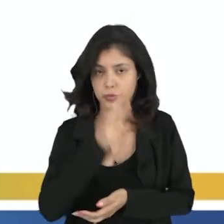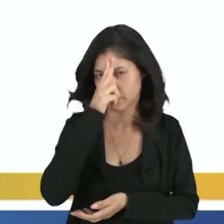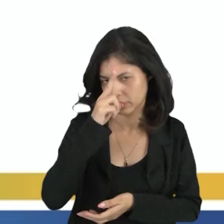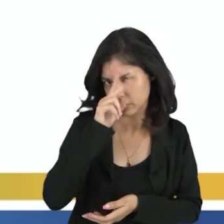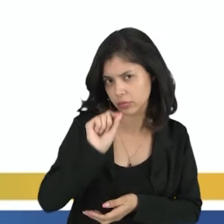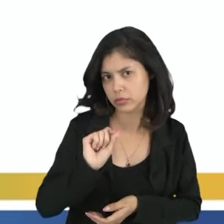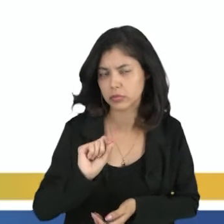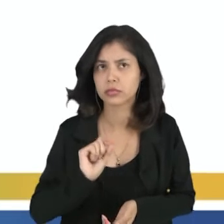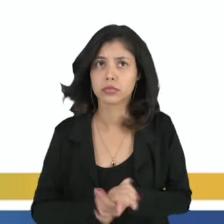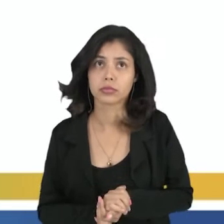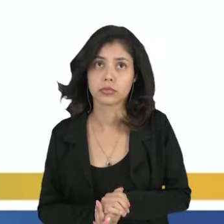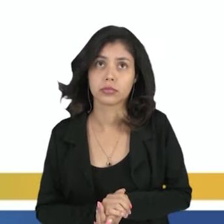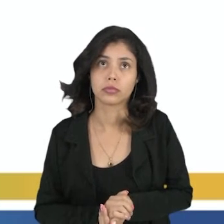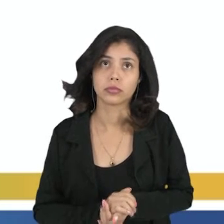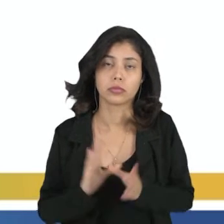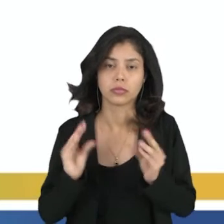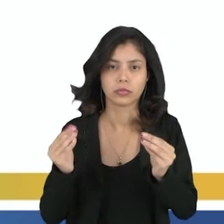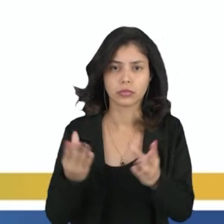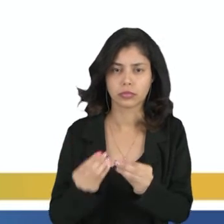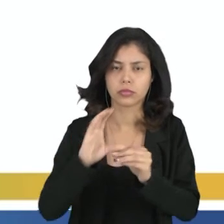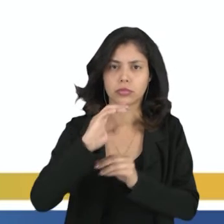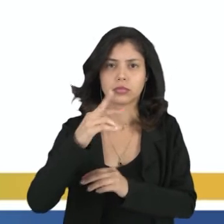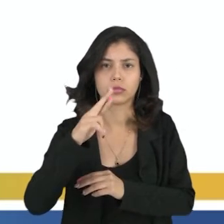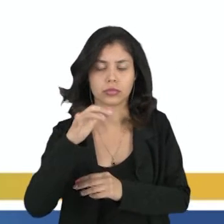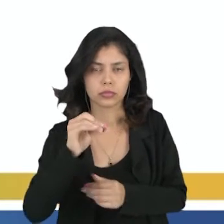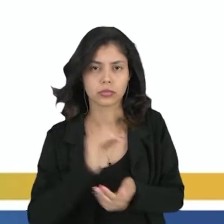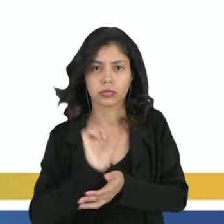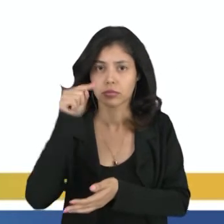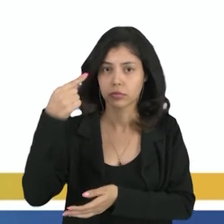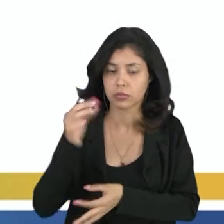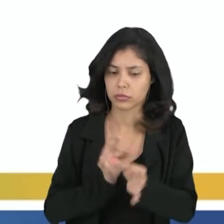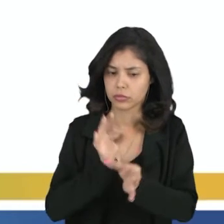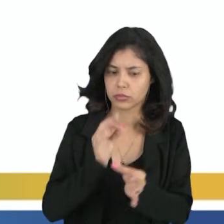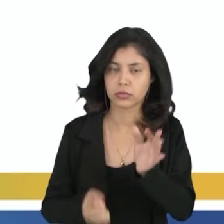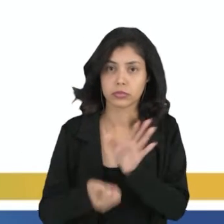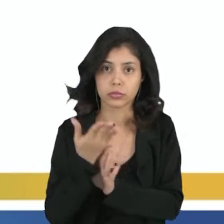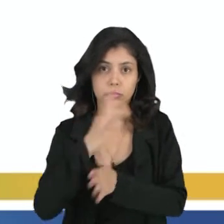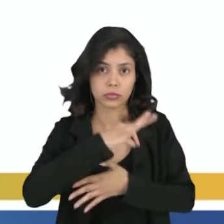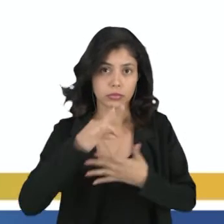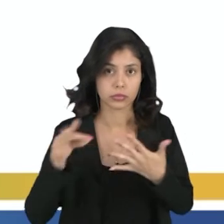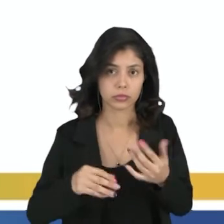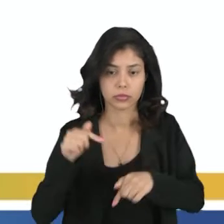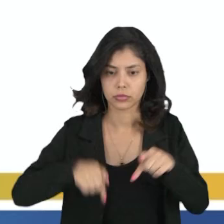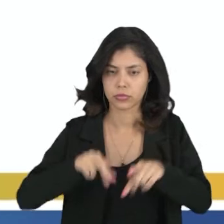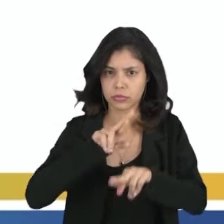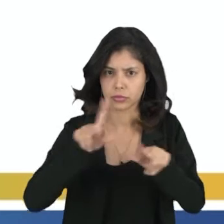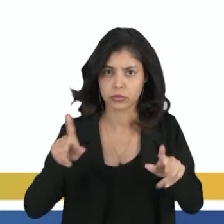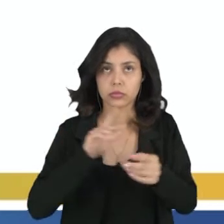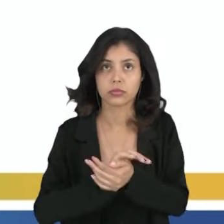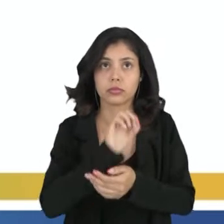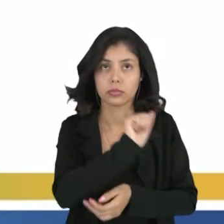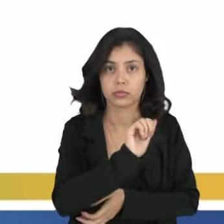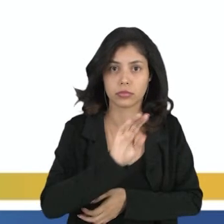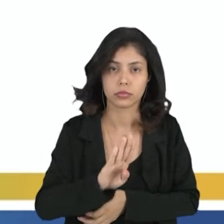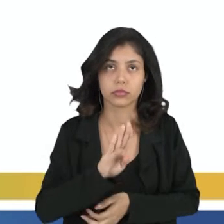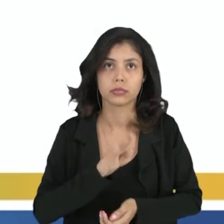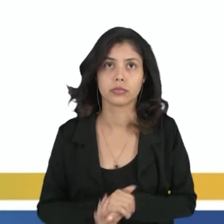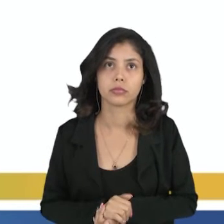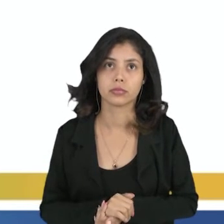relembrando, professor, o que é uma substância composta? É aquela formada por elementos químicos diferentes. Então, aqui a gente tem A e